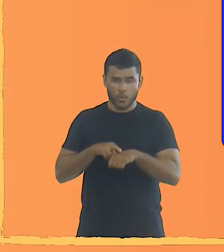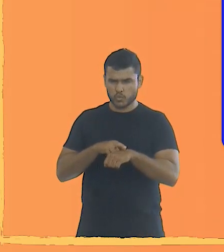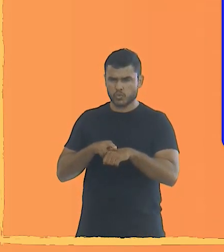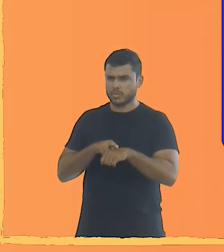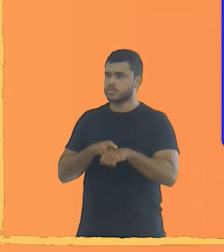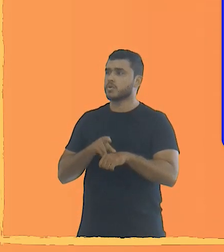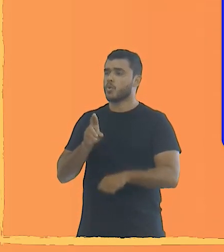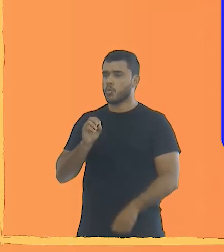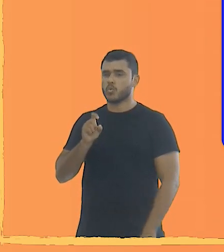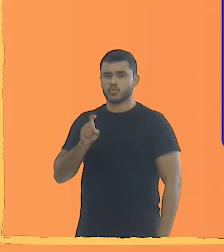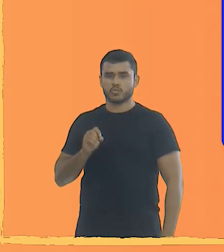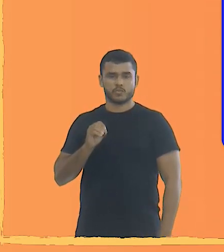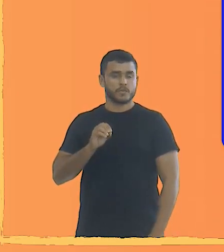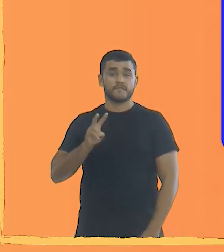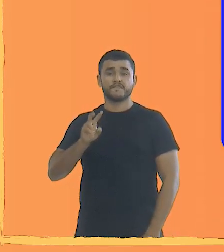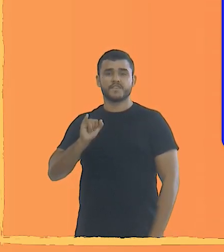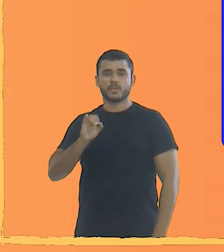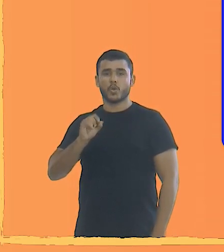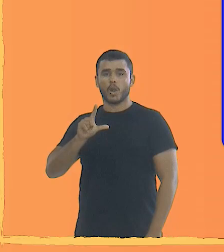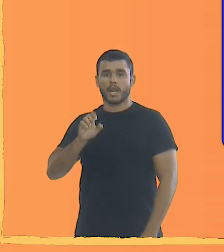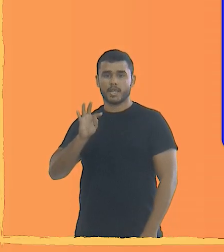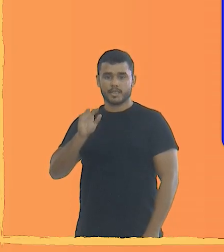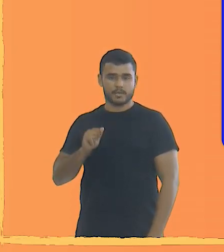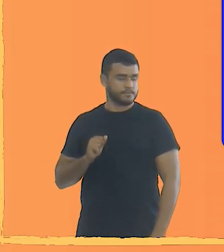Outra possibilidade de cor secundária.